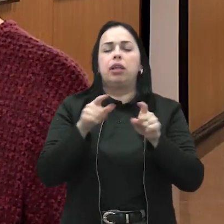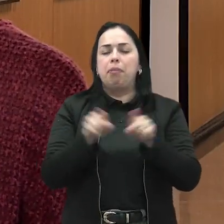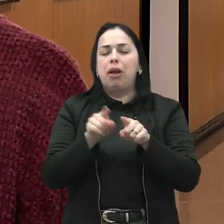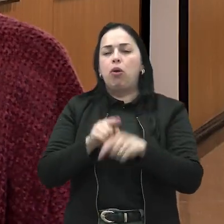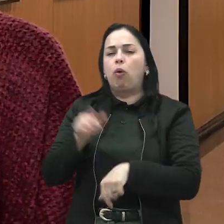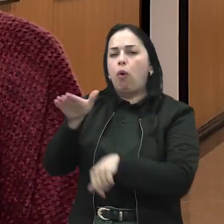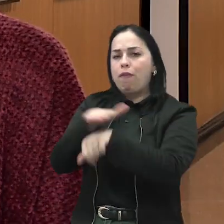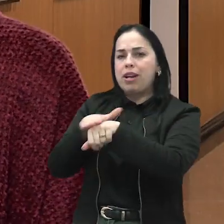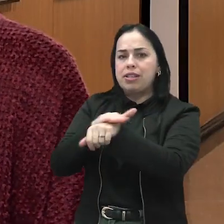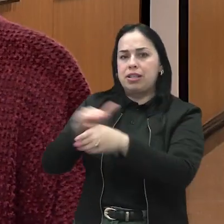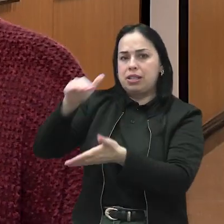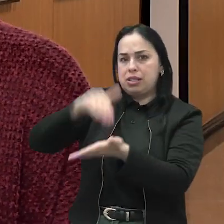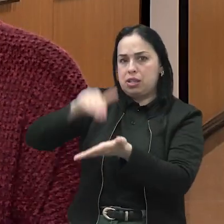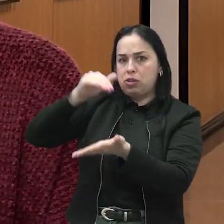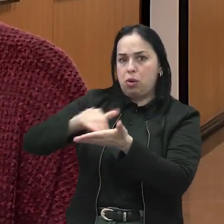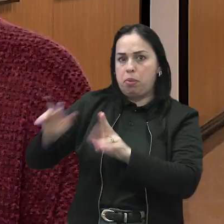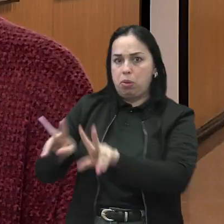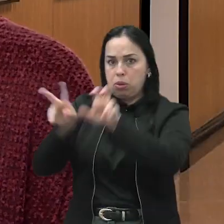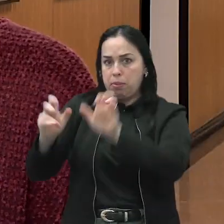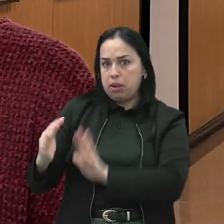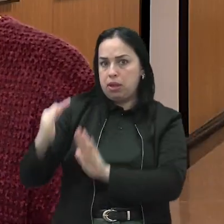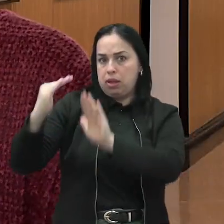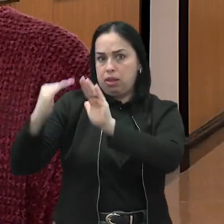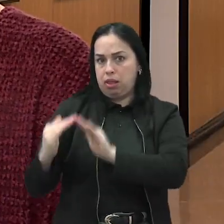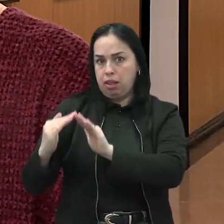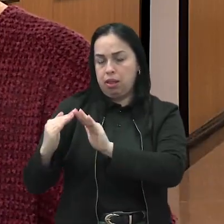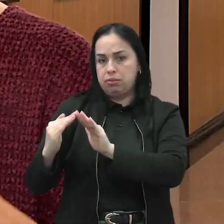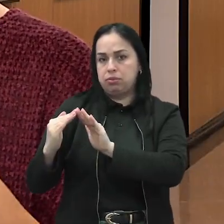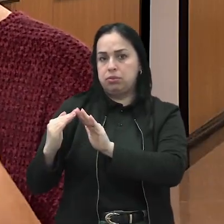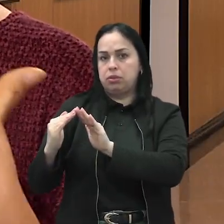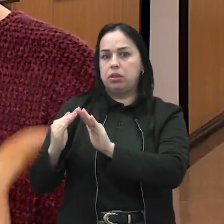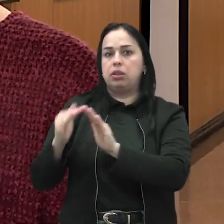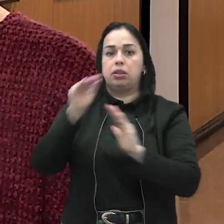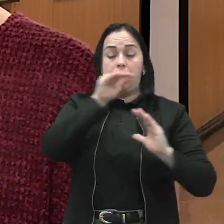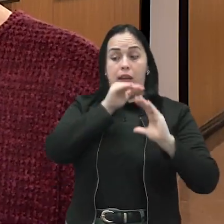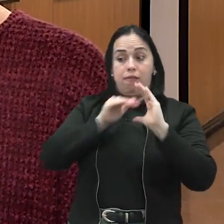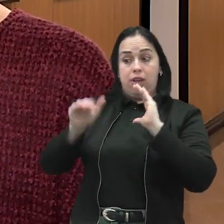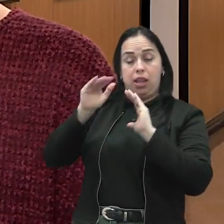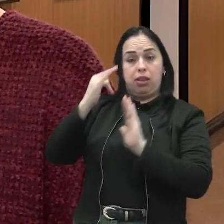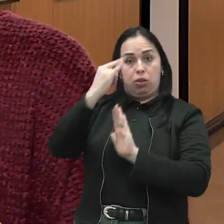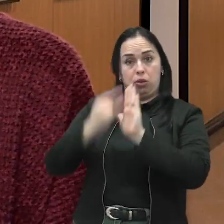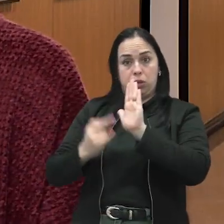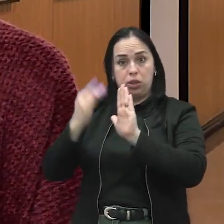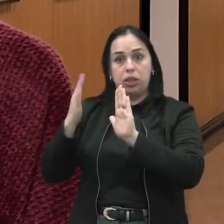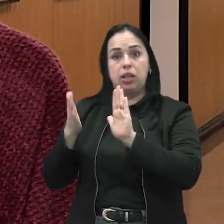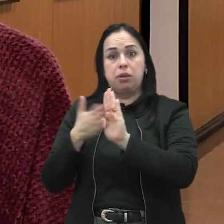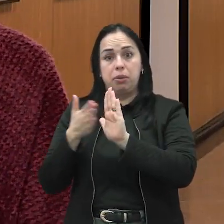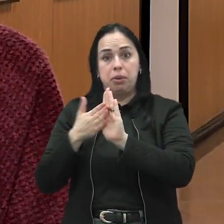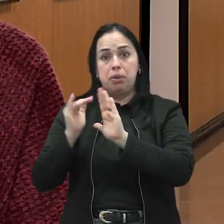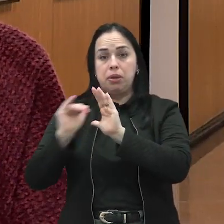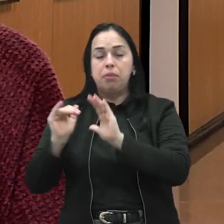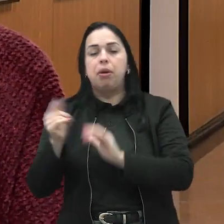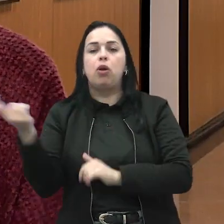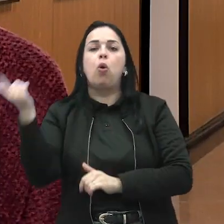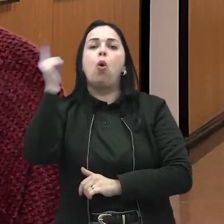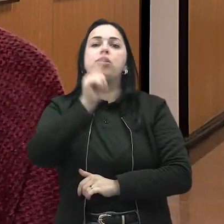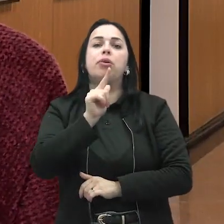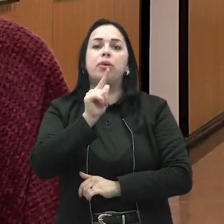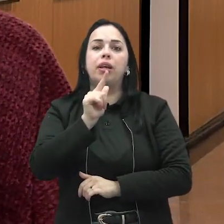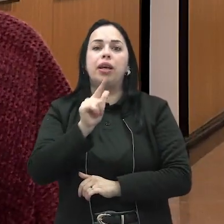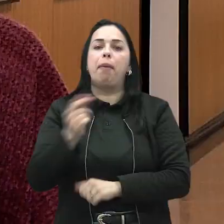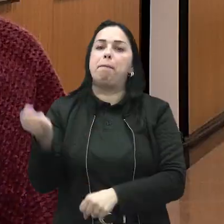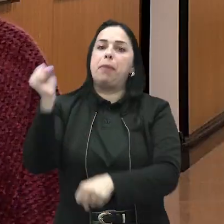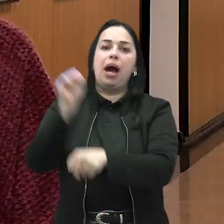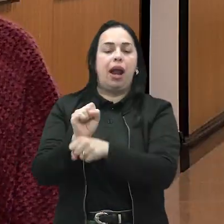se a Secretaria de Regularização enviando o documento para a Justiça para ver se a